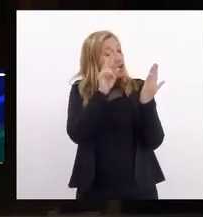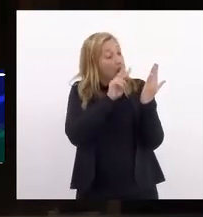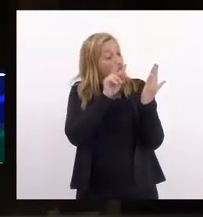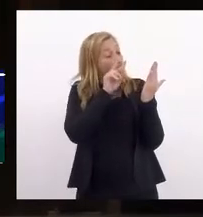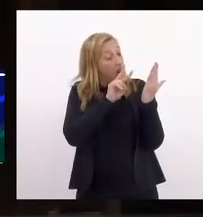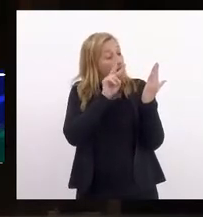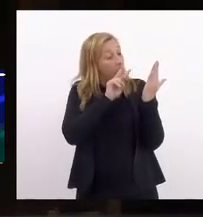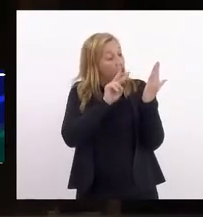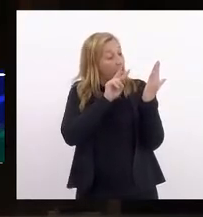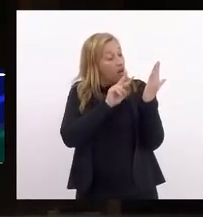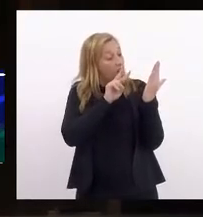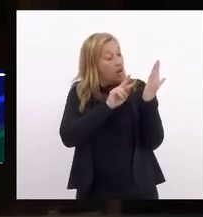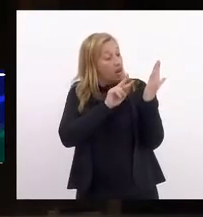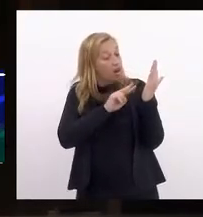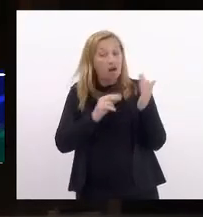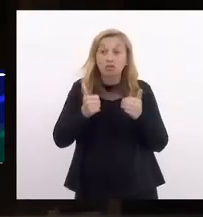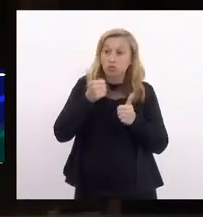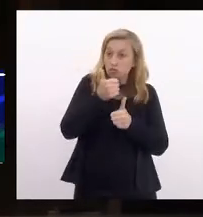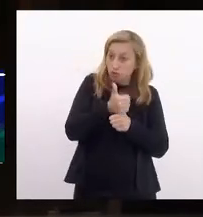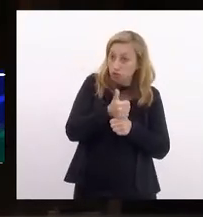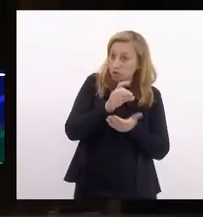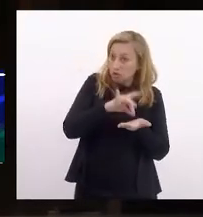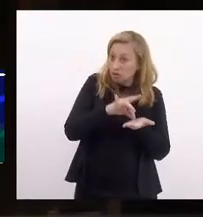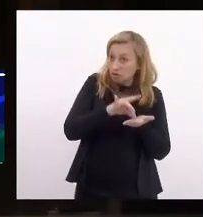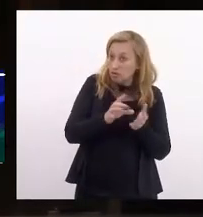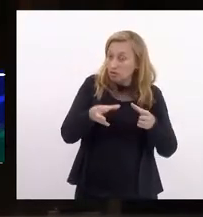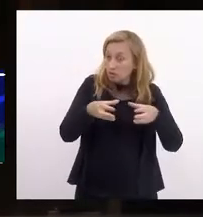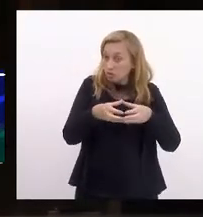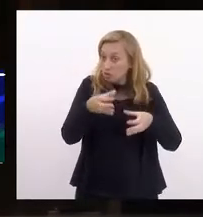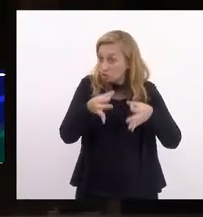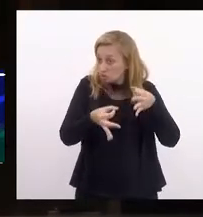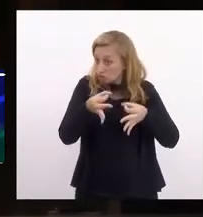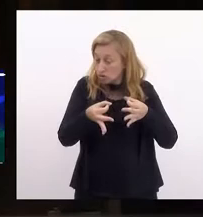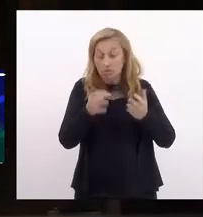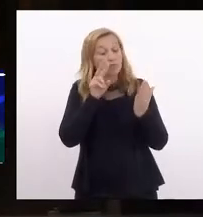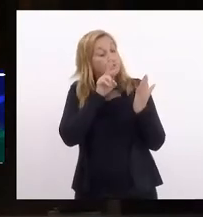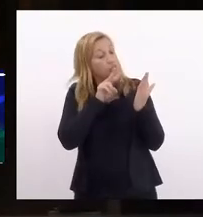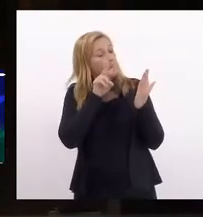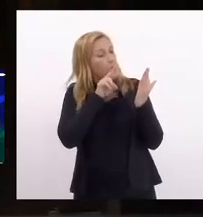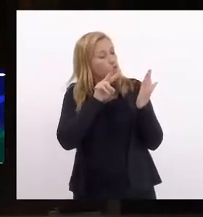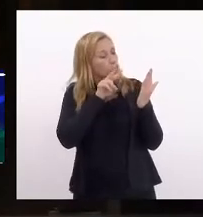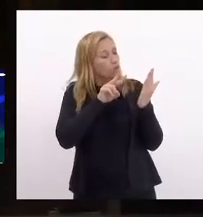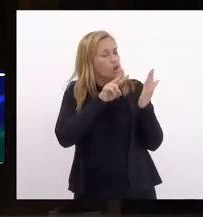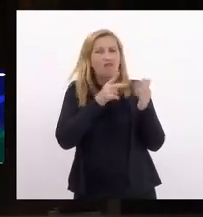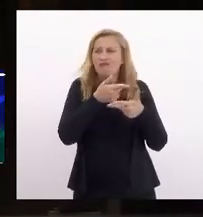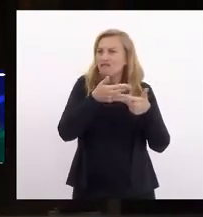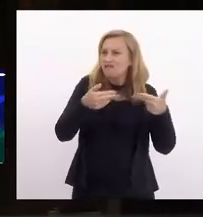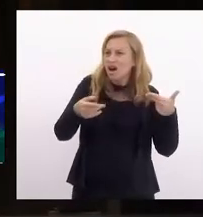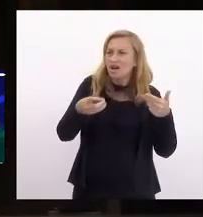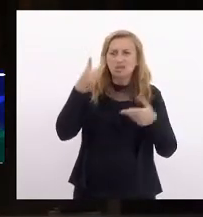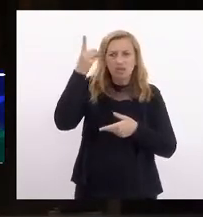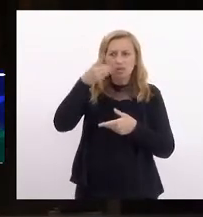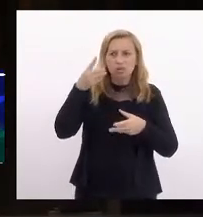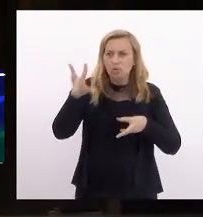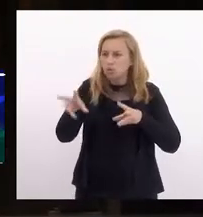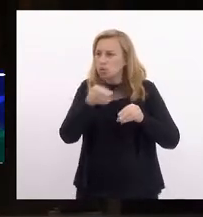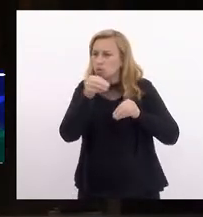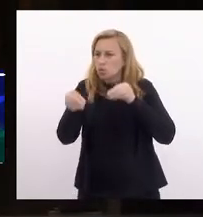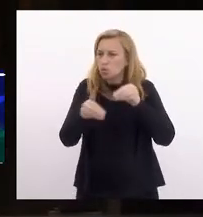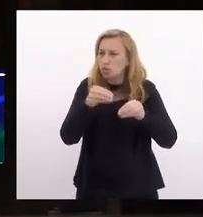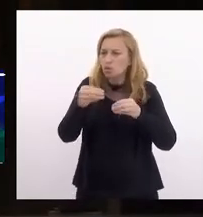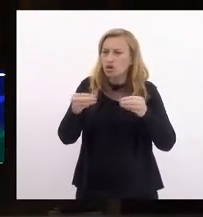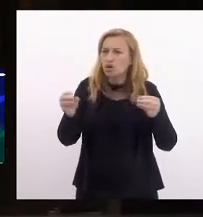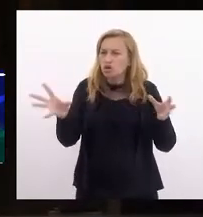e aqui na verdade é um substitutivo da Comissão de Justiça onde vários deputados incluíram